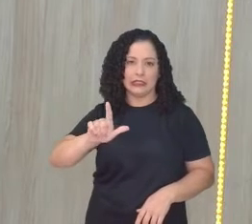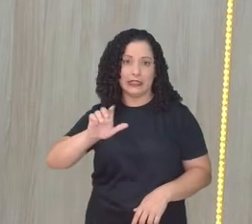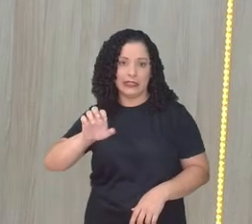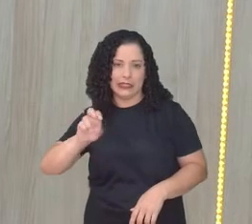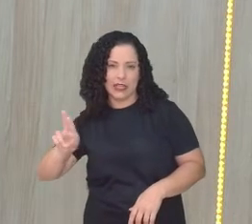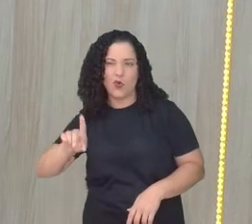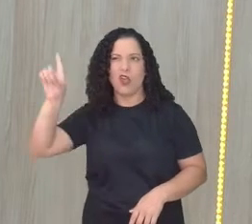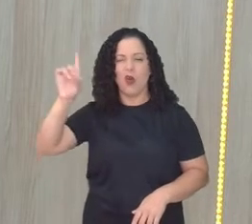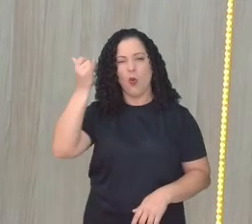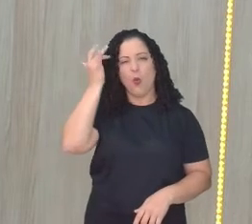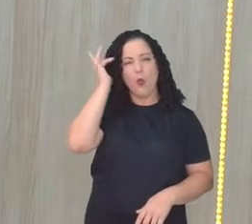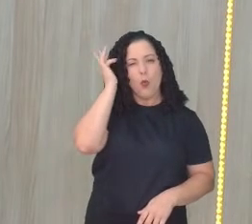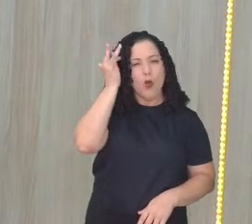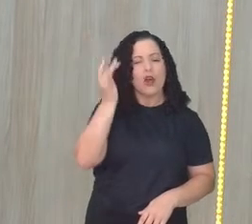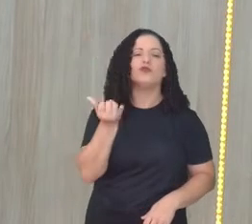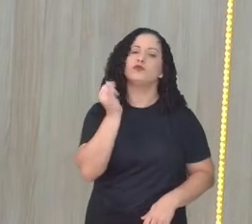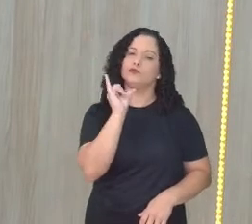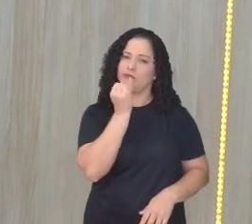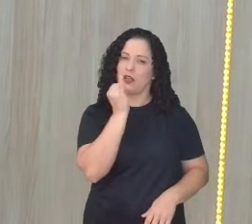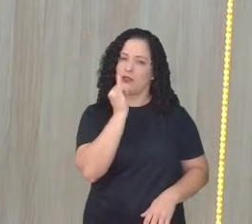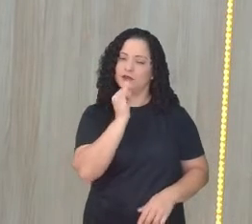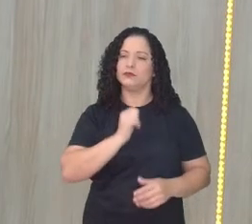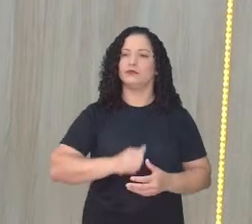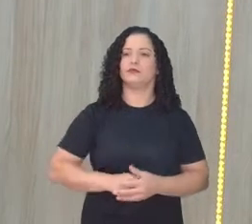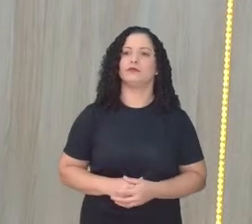sim, italiano. Então,